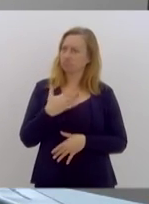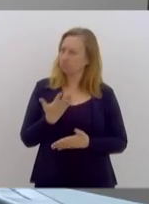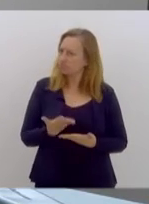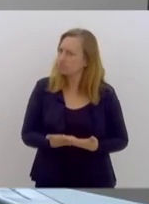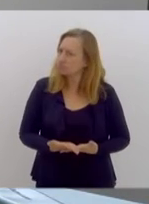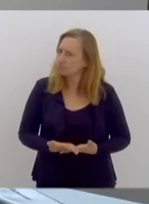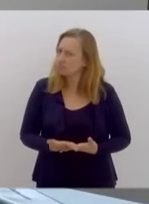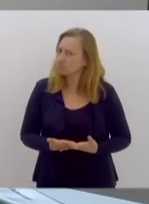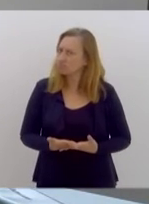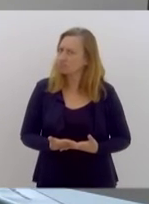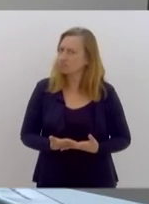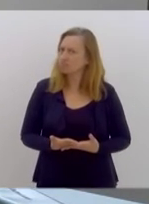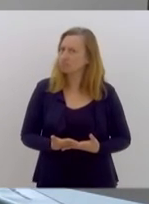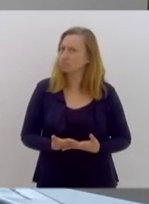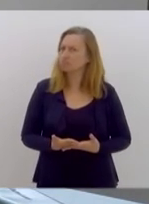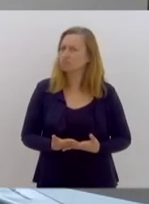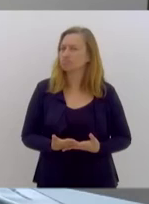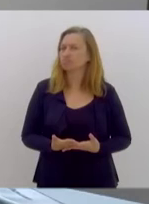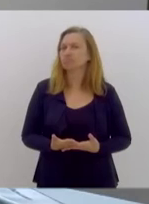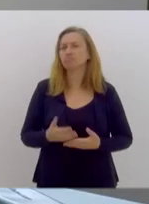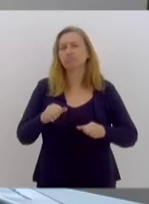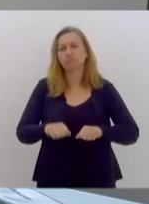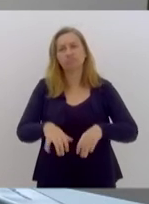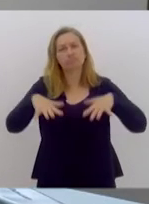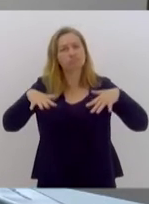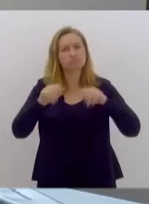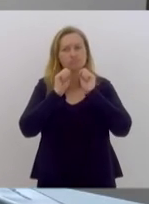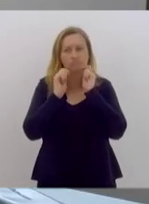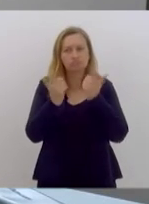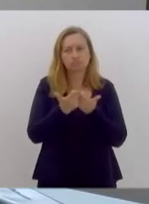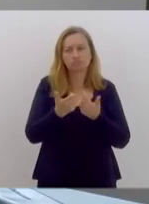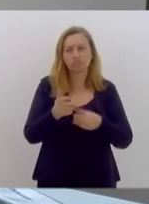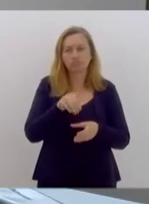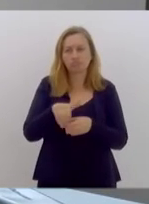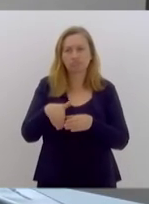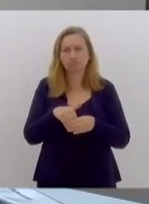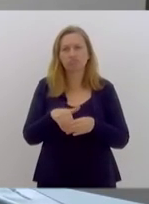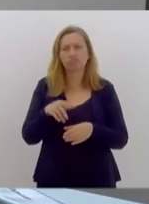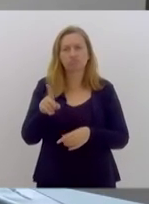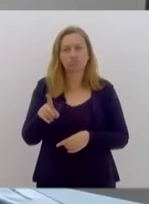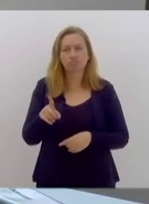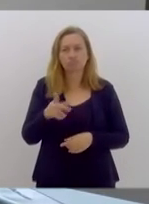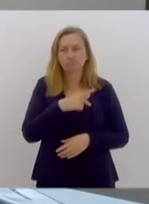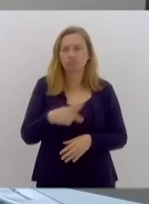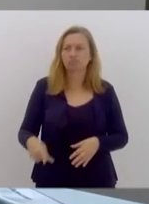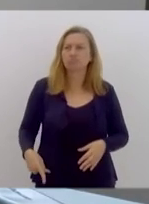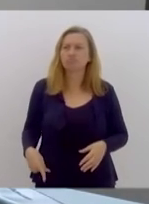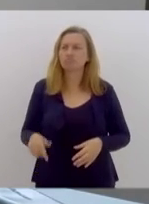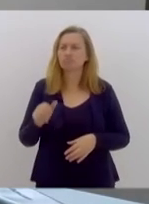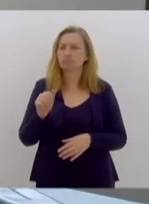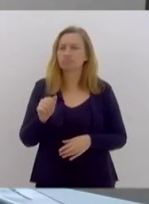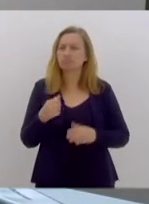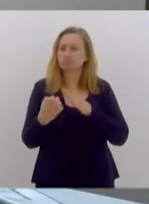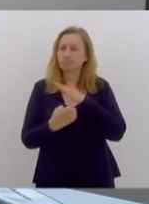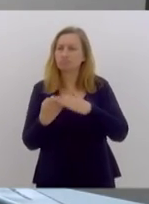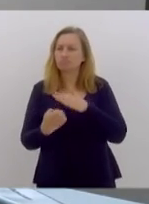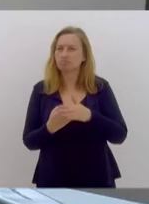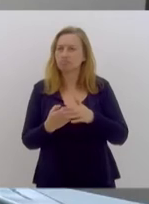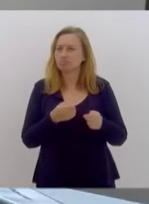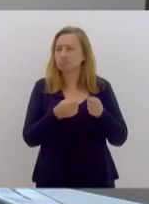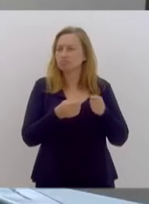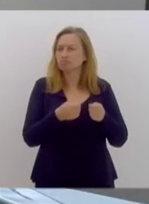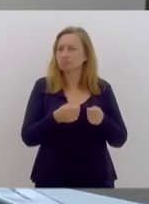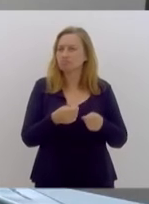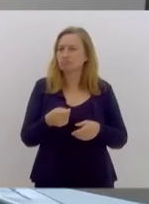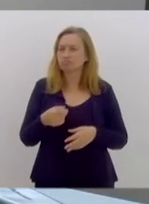ainda assim chocado como recentemente no plenário Daleste quando se botou aqui a reconstrução da presidência da da argentragem com alguns deputados